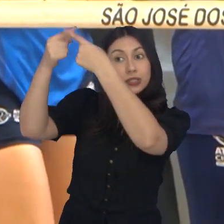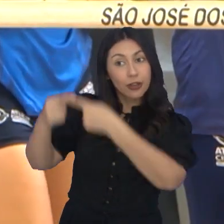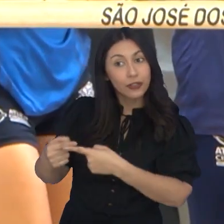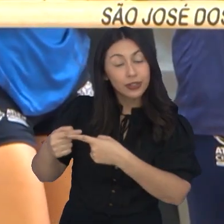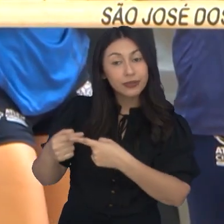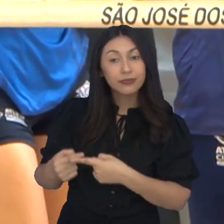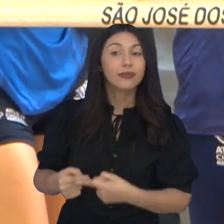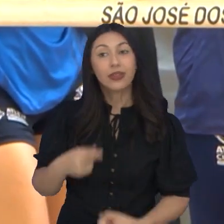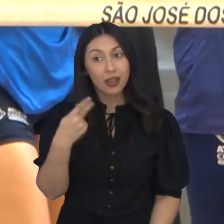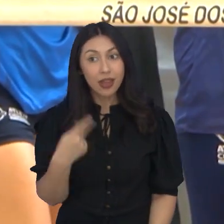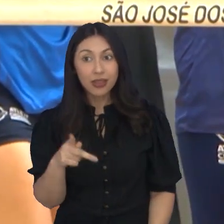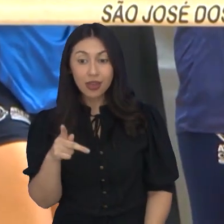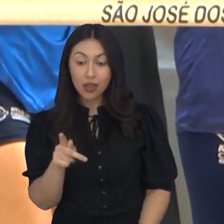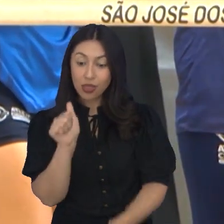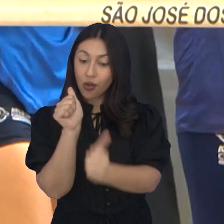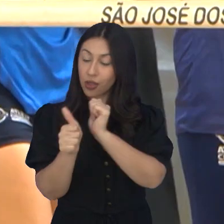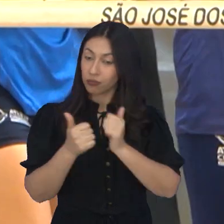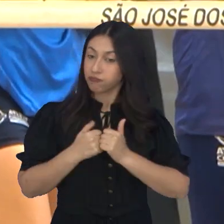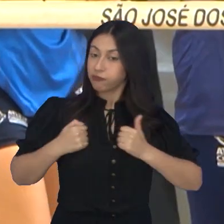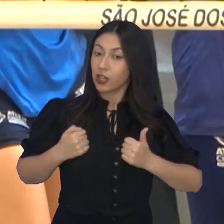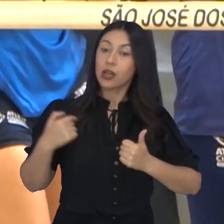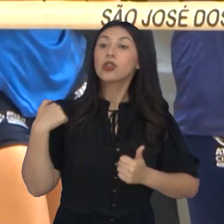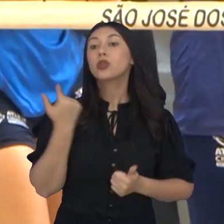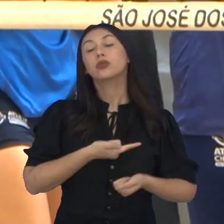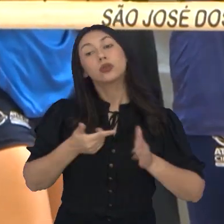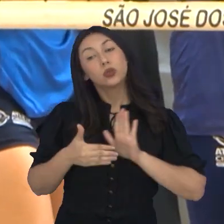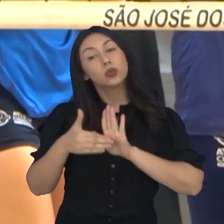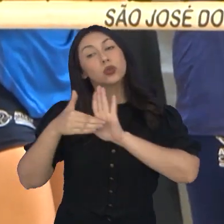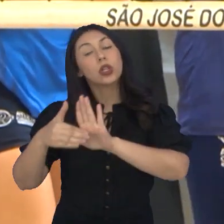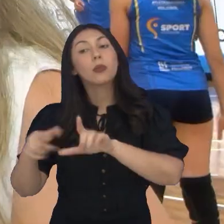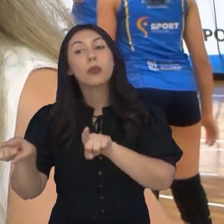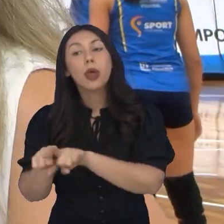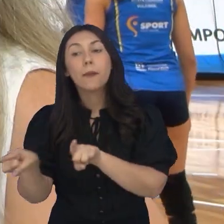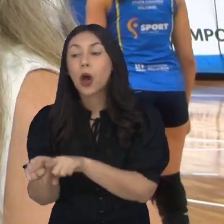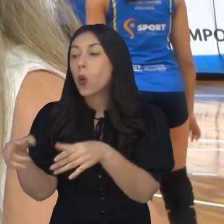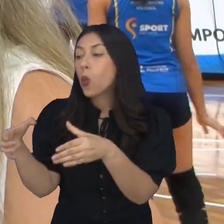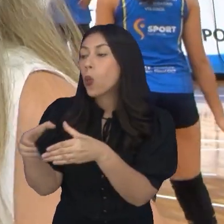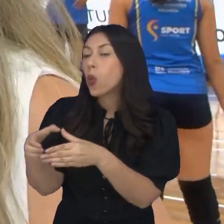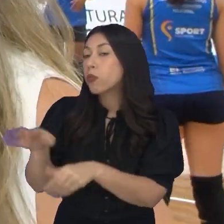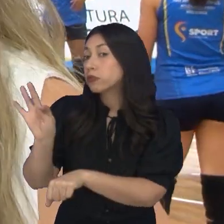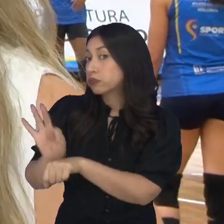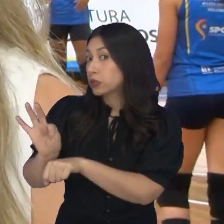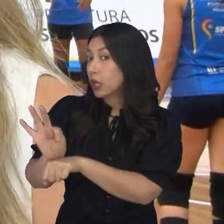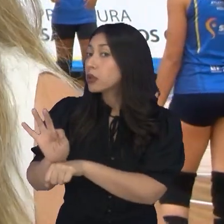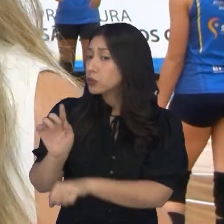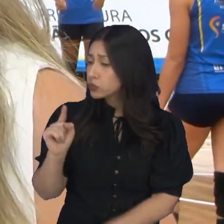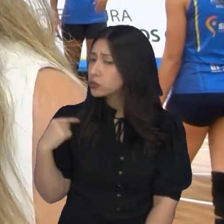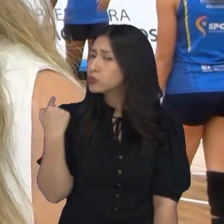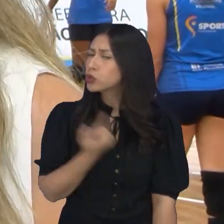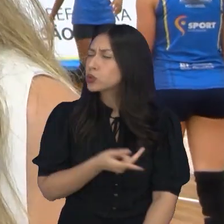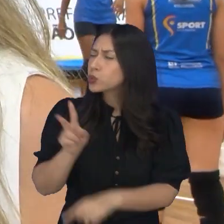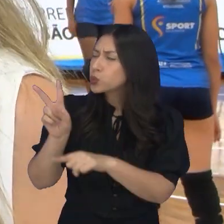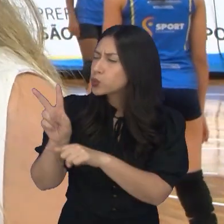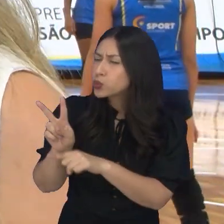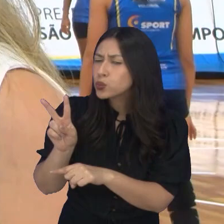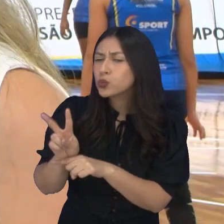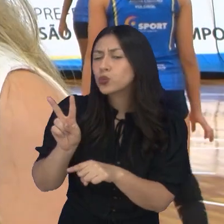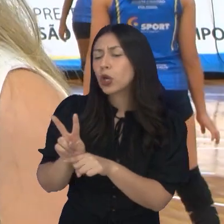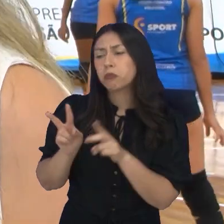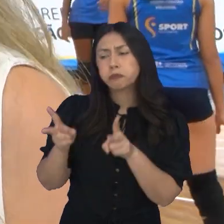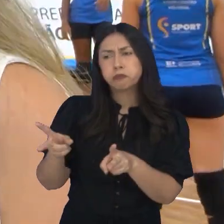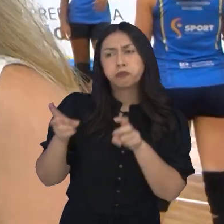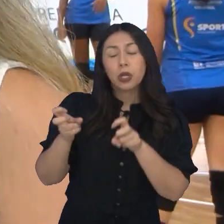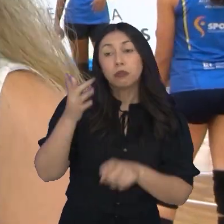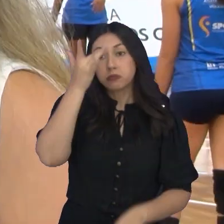no Atleta Cidadão a gente estende isso para as comissões técnicas também. Então é um cuidado nosso, olhar para o atleta, para a saúde mental do